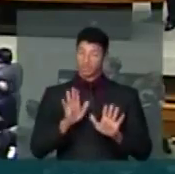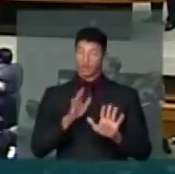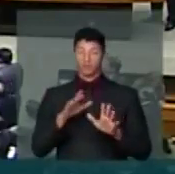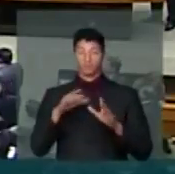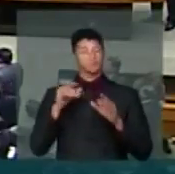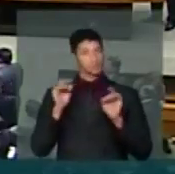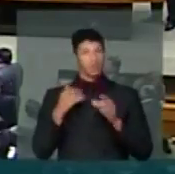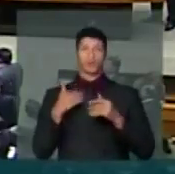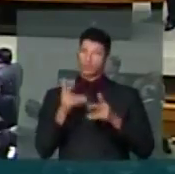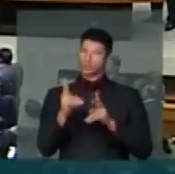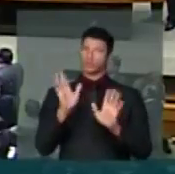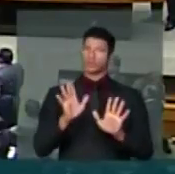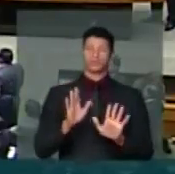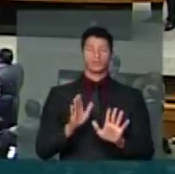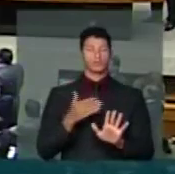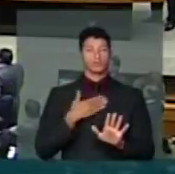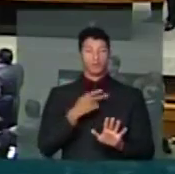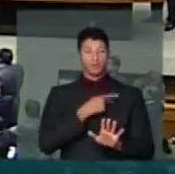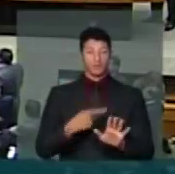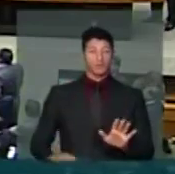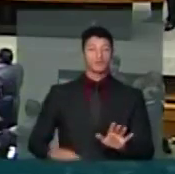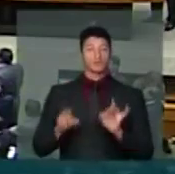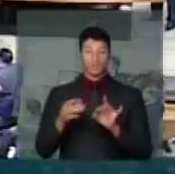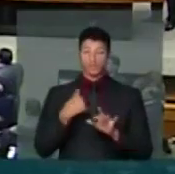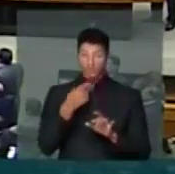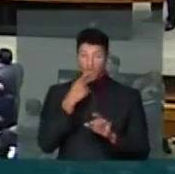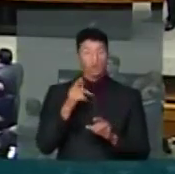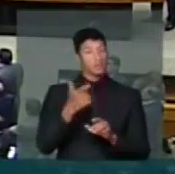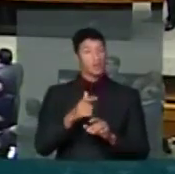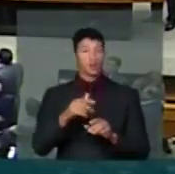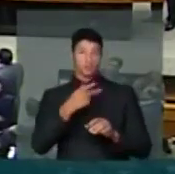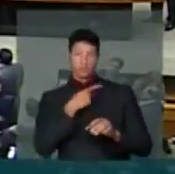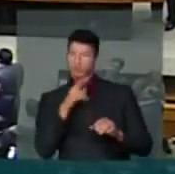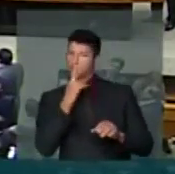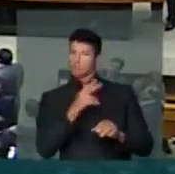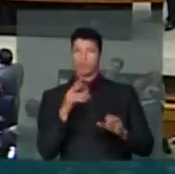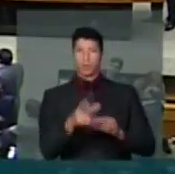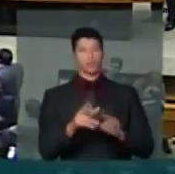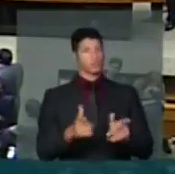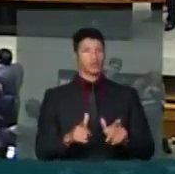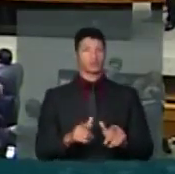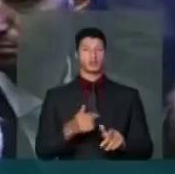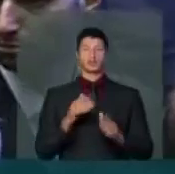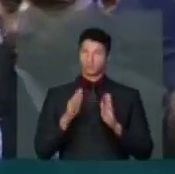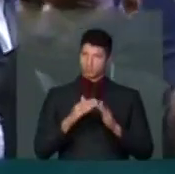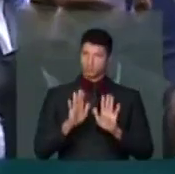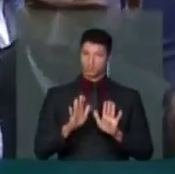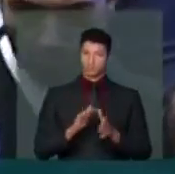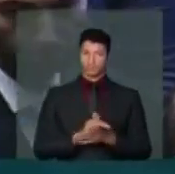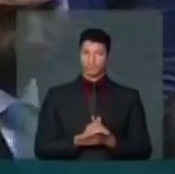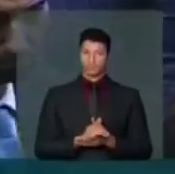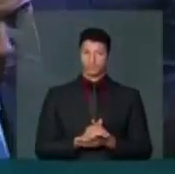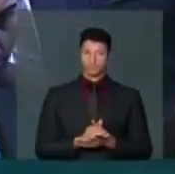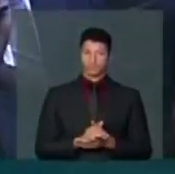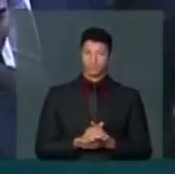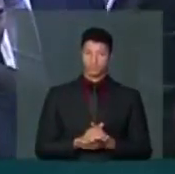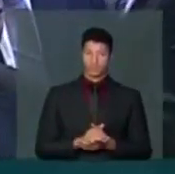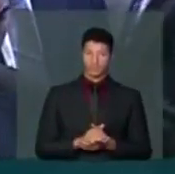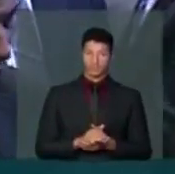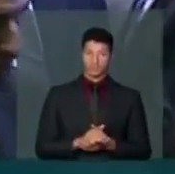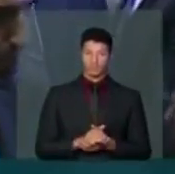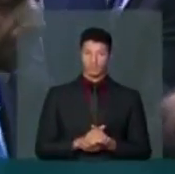ordem. Deixe-me concluir. Presidente, deixe-me concluir. Presidente, por favor, deixe-me concluir. Deixe-me